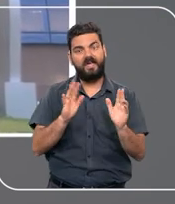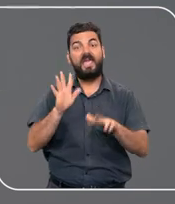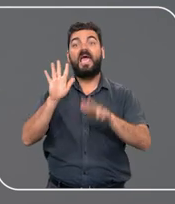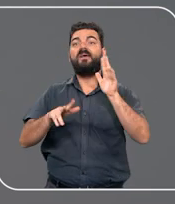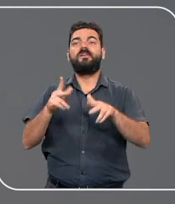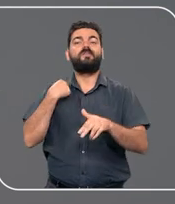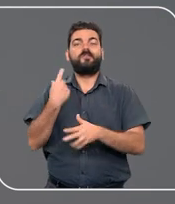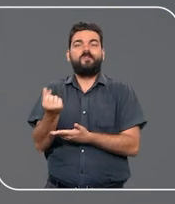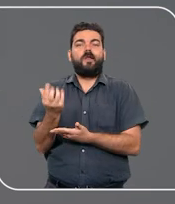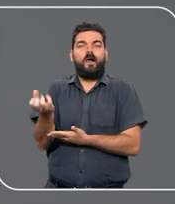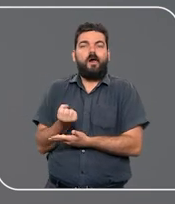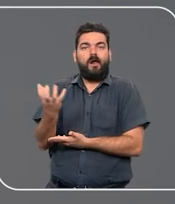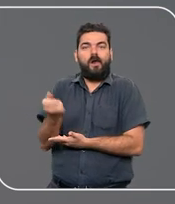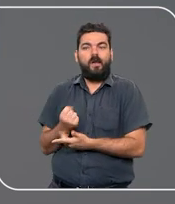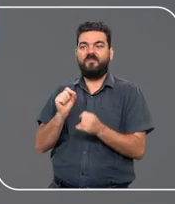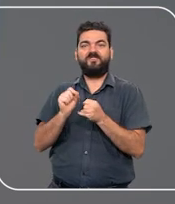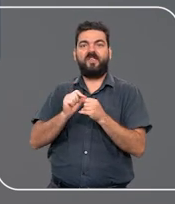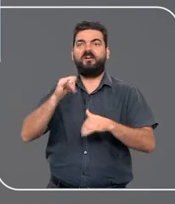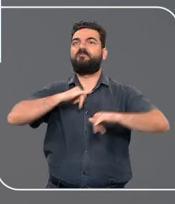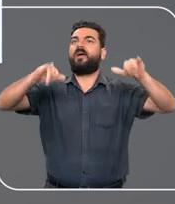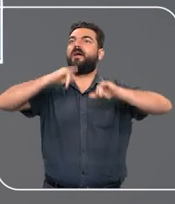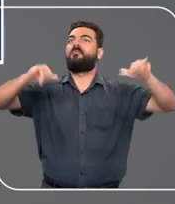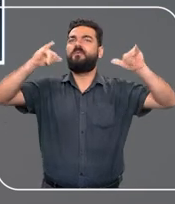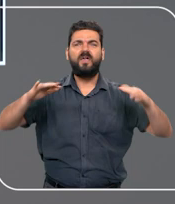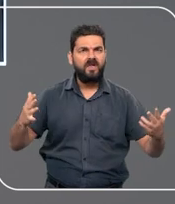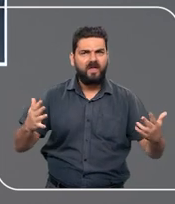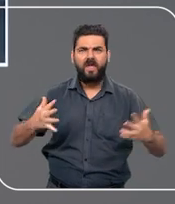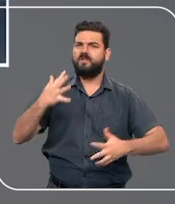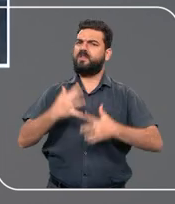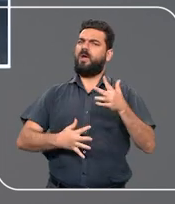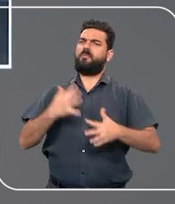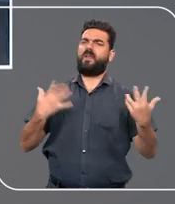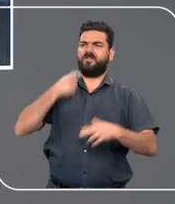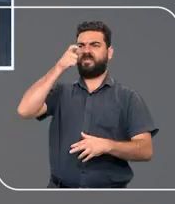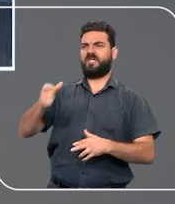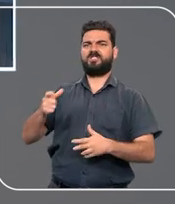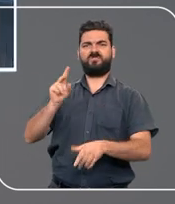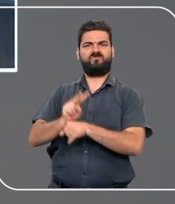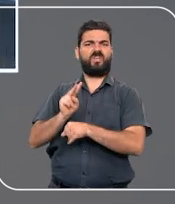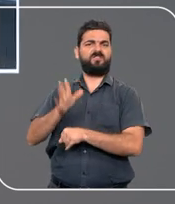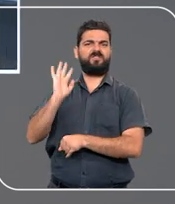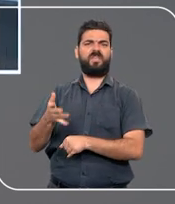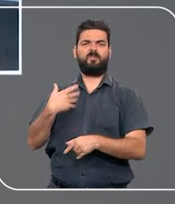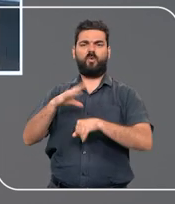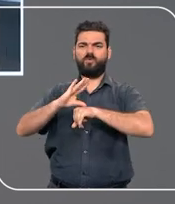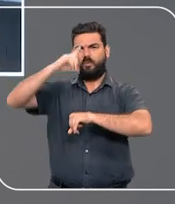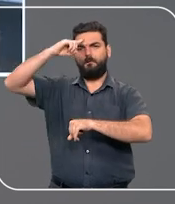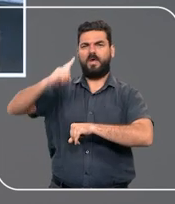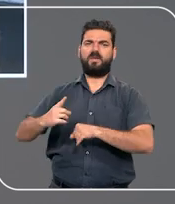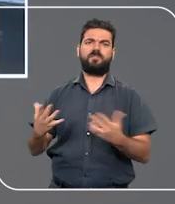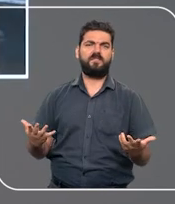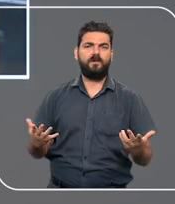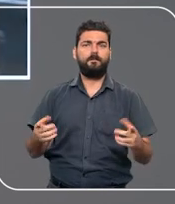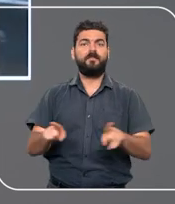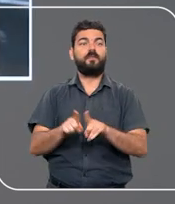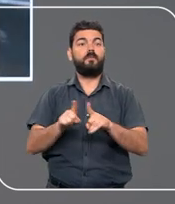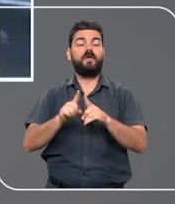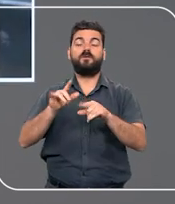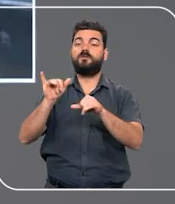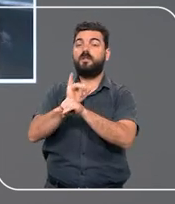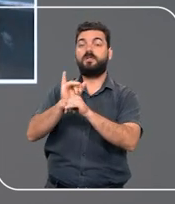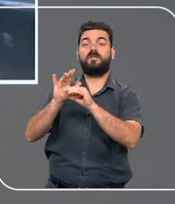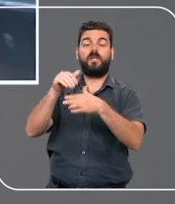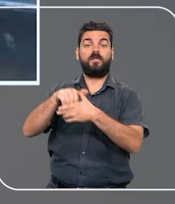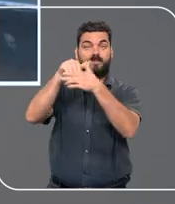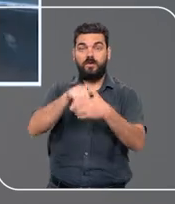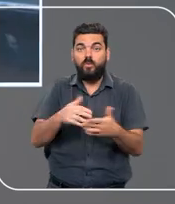eleitoral e até recebesse recursos públicos para a campanha o que colocaria em risco os interesses tutelados pela constituição federal